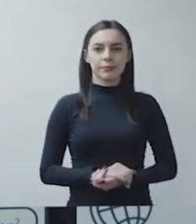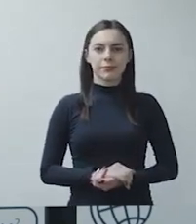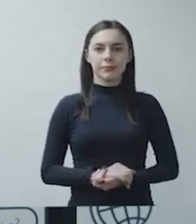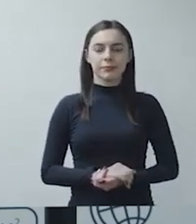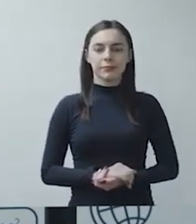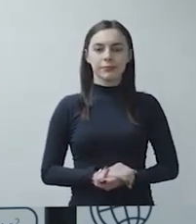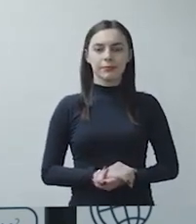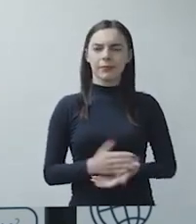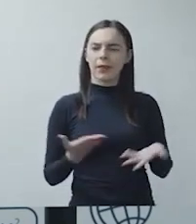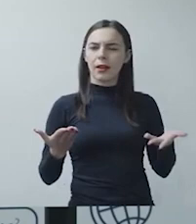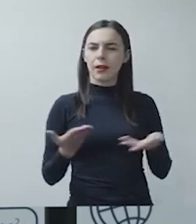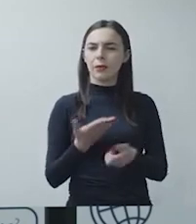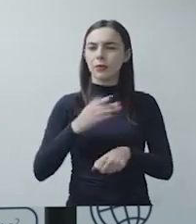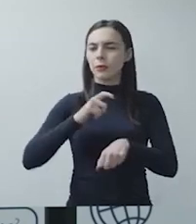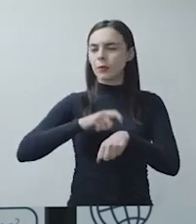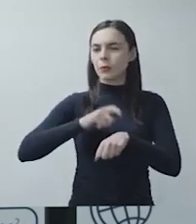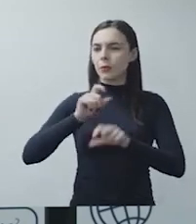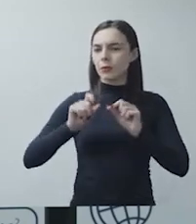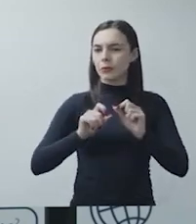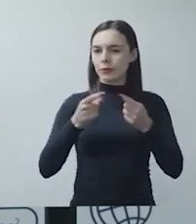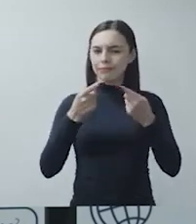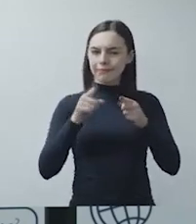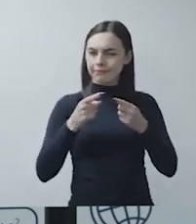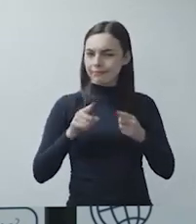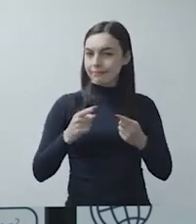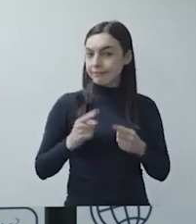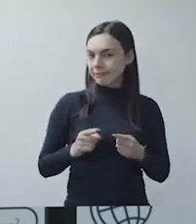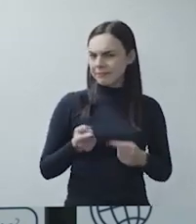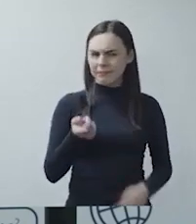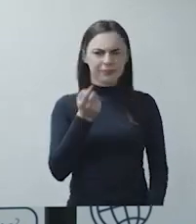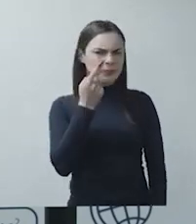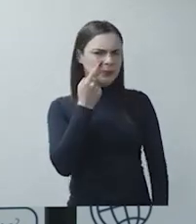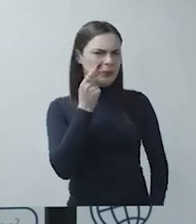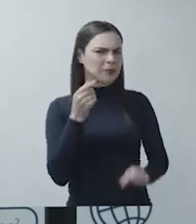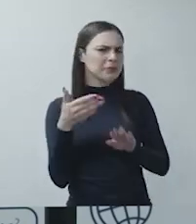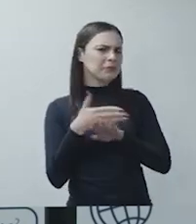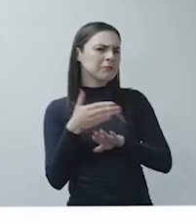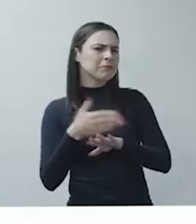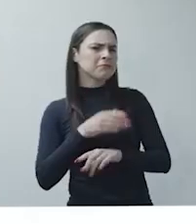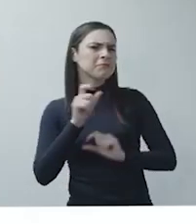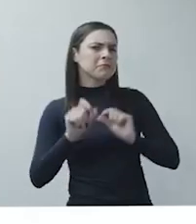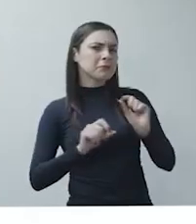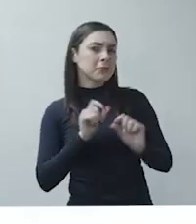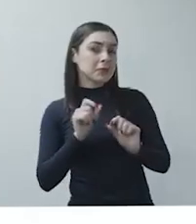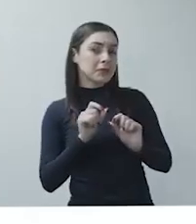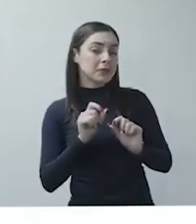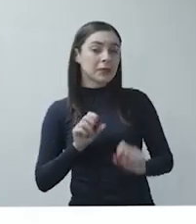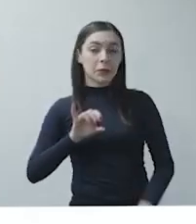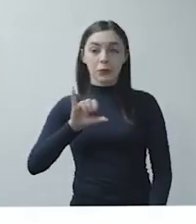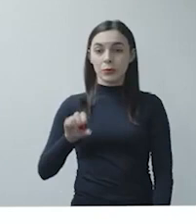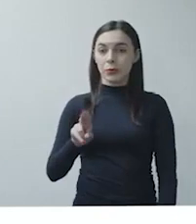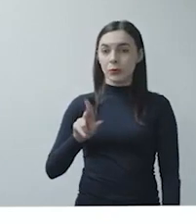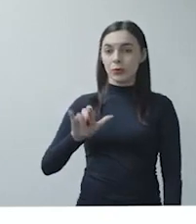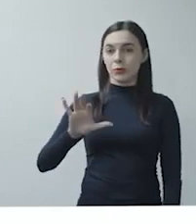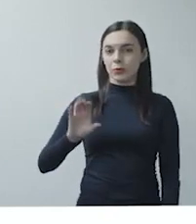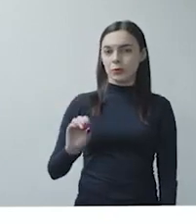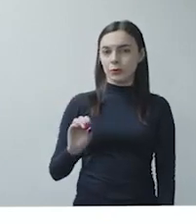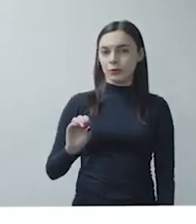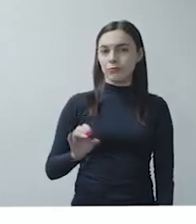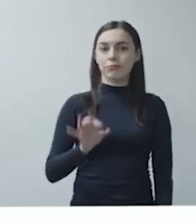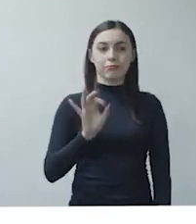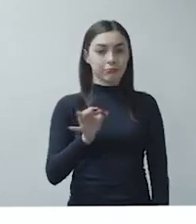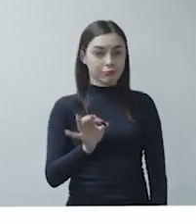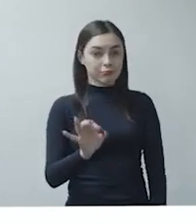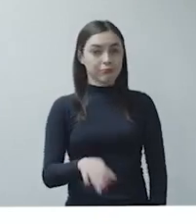Agora chegou a hora do nosso desafio. Vamos ver quem irá participar conosco? O Júlio. Muito